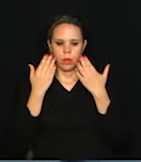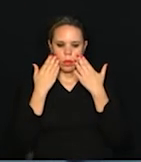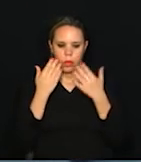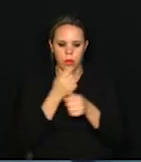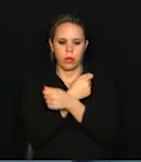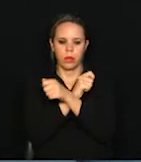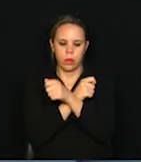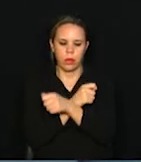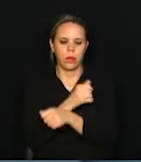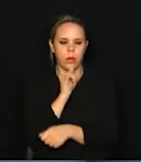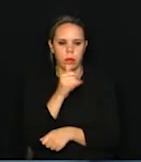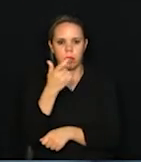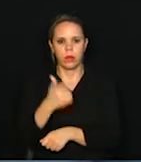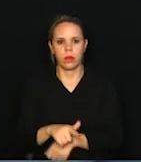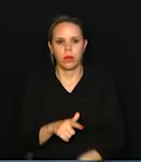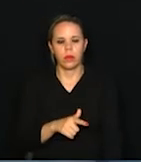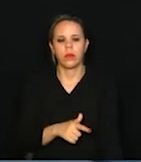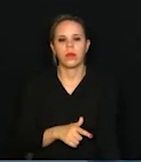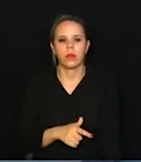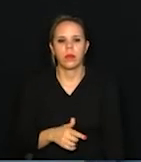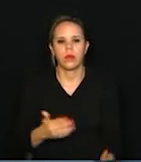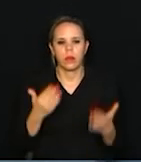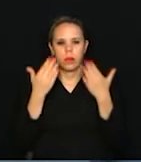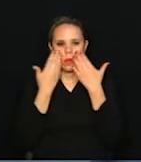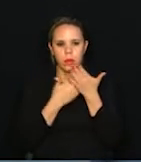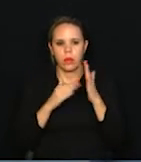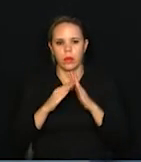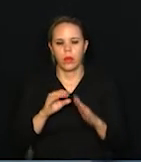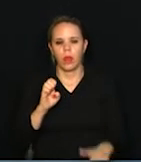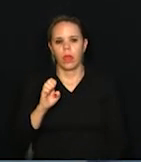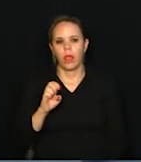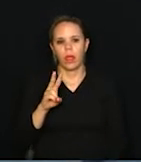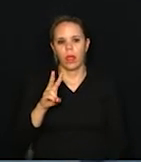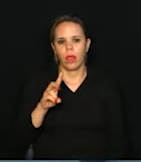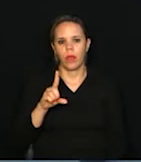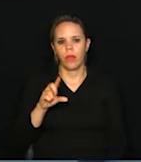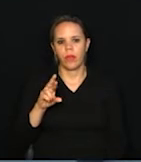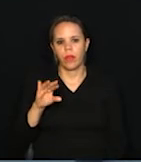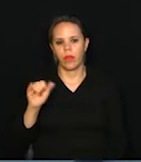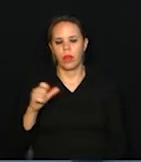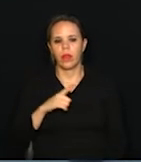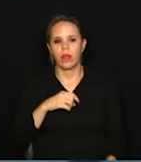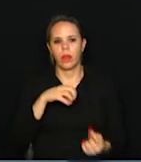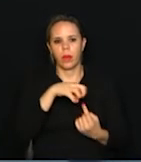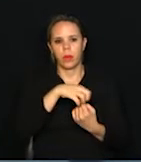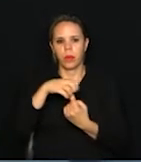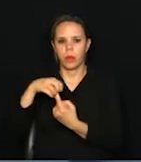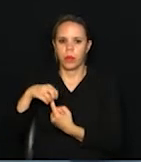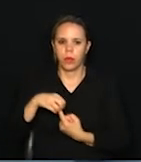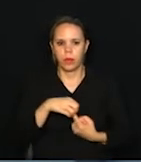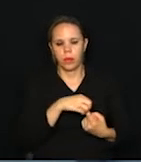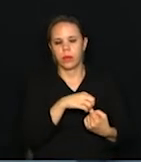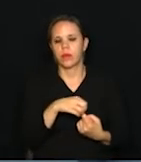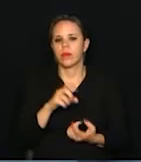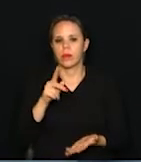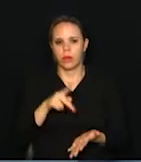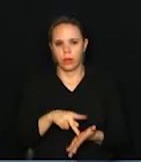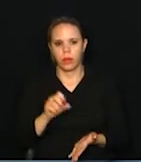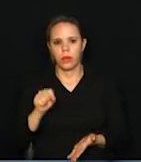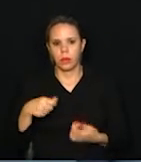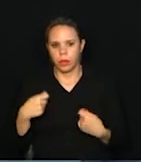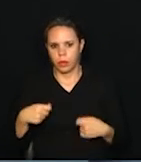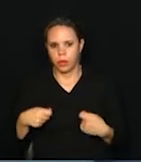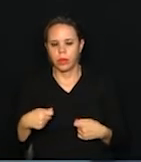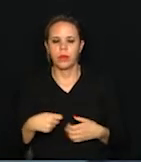mas eu cito mais um, em frente à Escola Elvira. Tem pontos na Avenida Tenório do Lobo que, sem dúvida nenhuma,